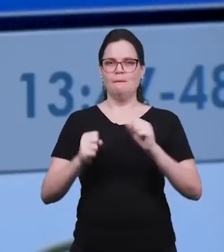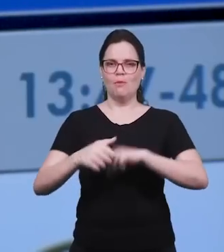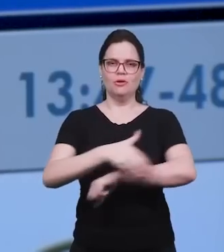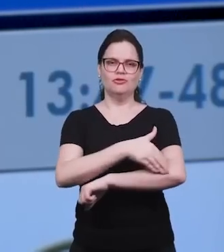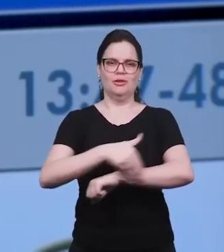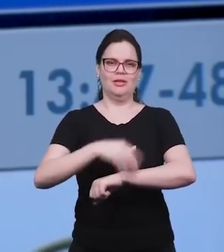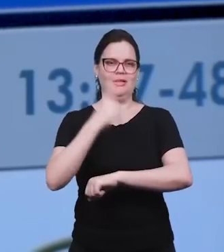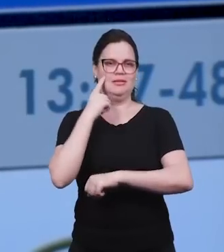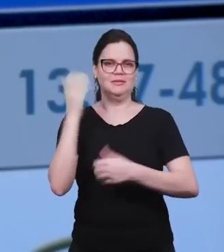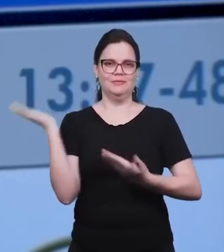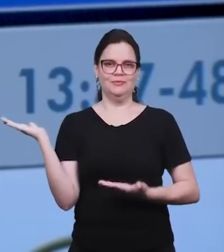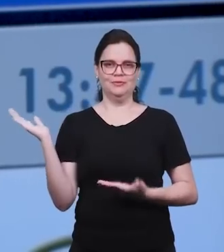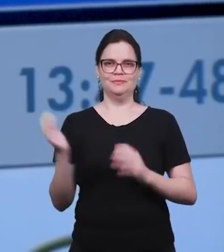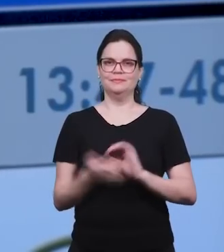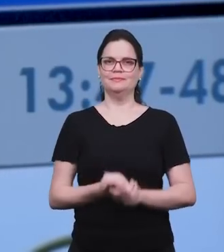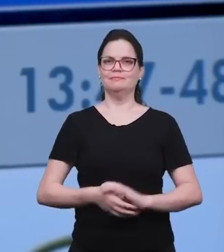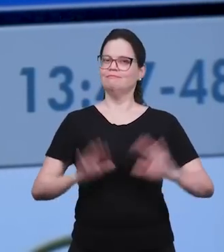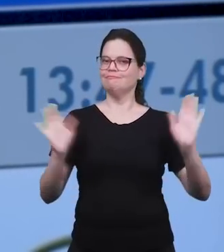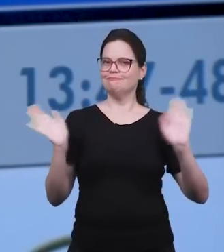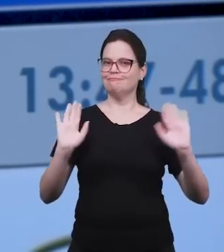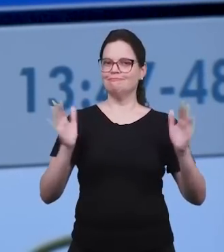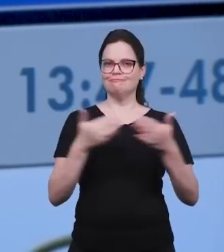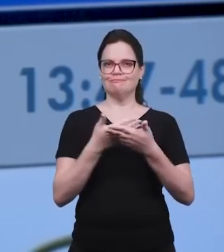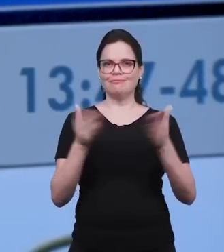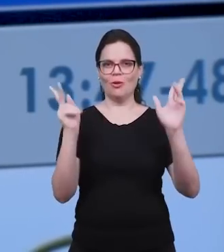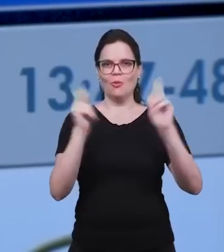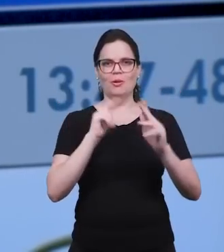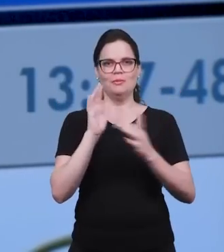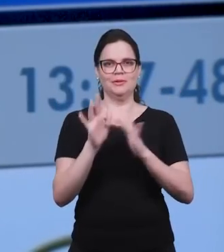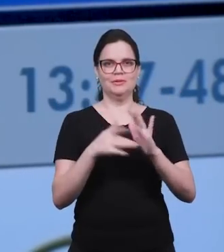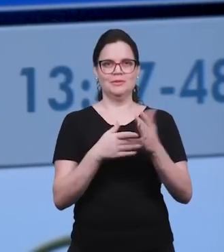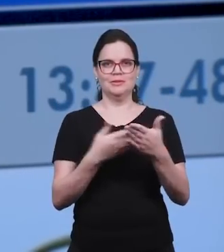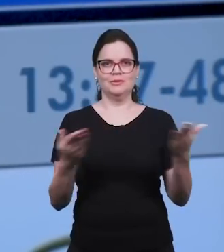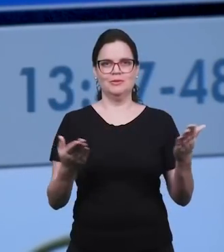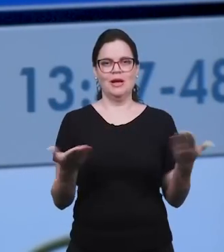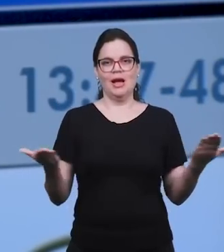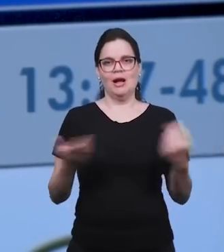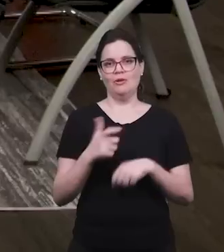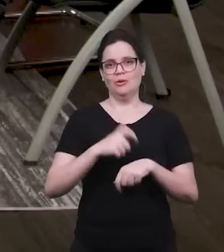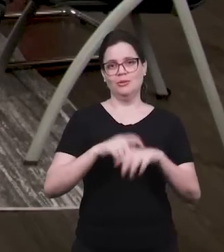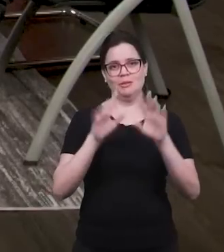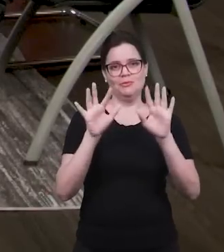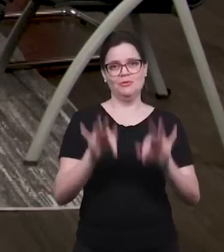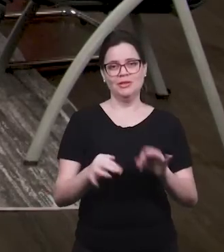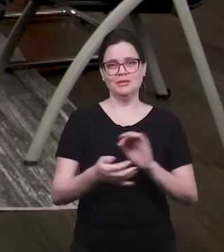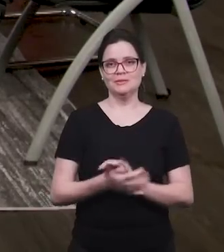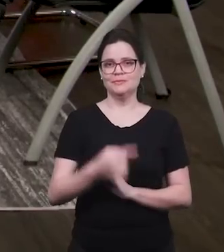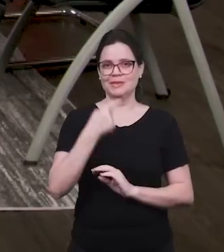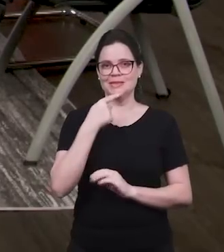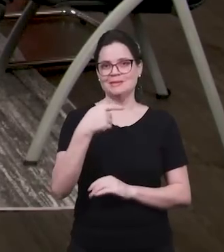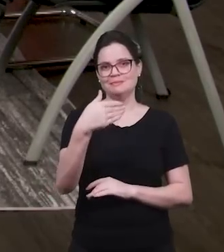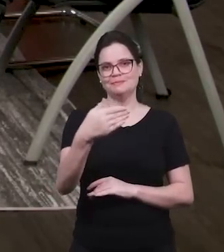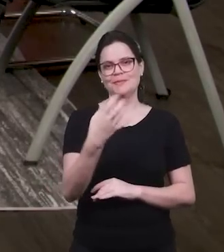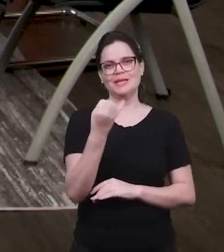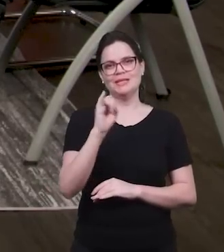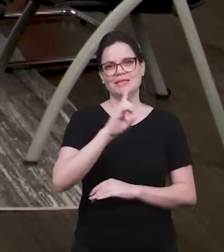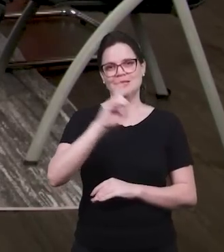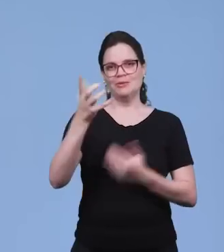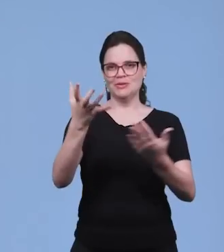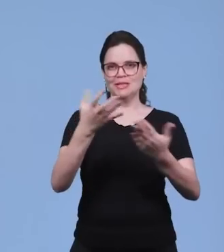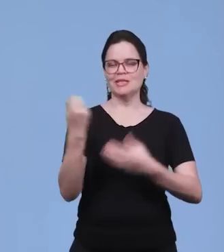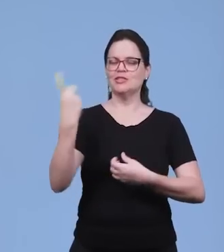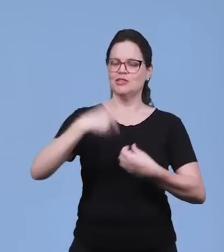encontrar o endereço através desse QR Code. Eu me despeço de todos aqui com a paz do Senhor. Nosso tempo já acabou. E